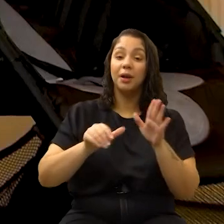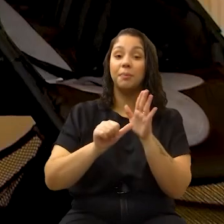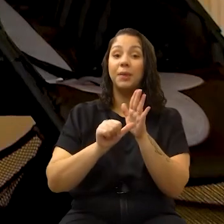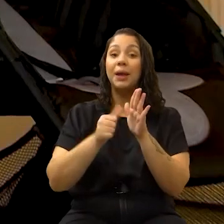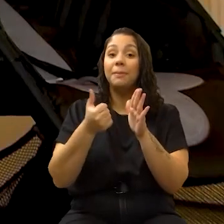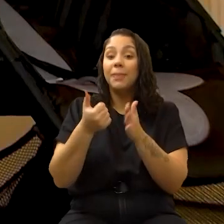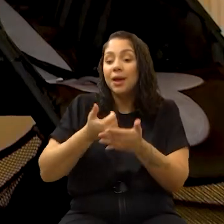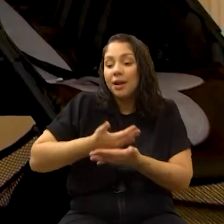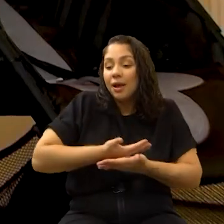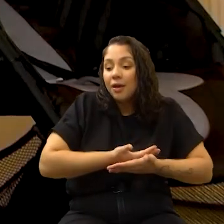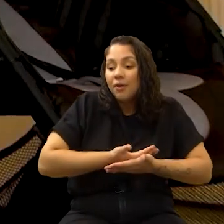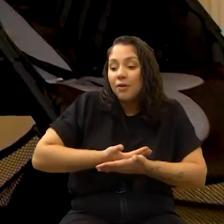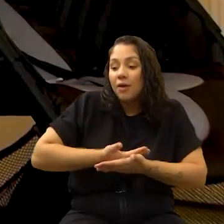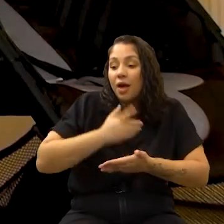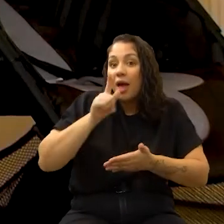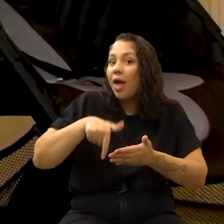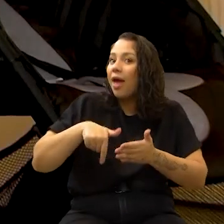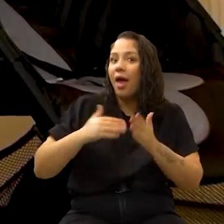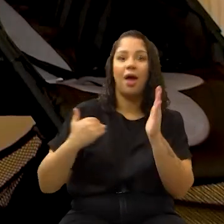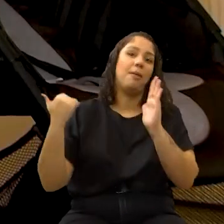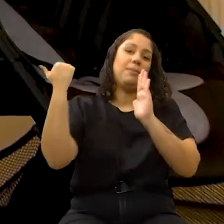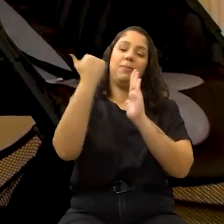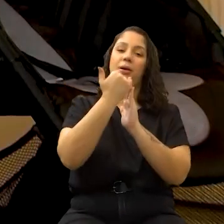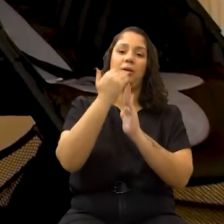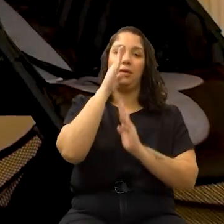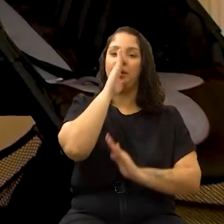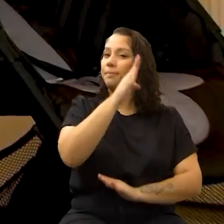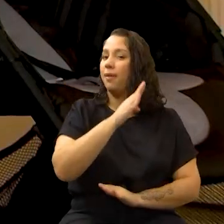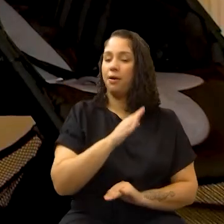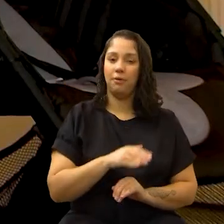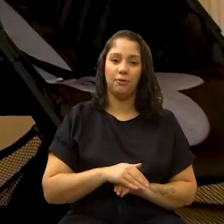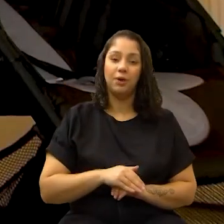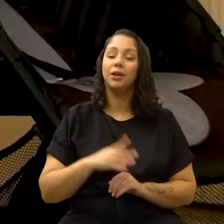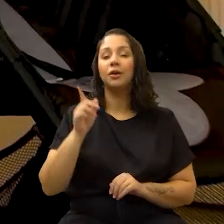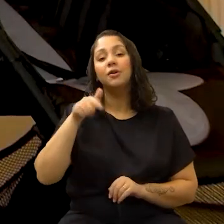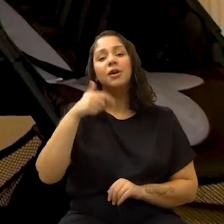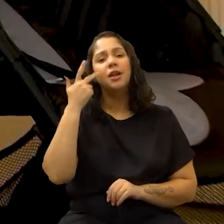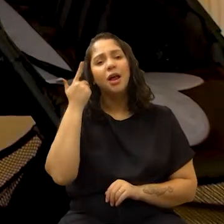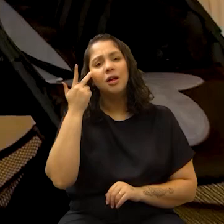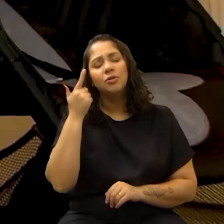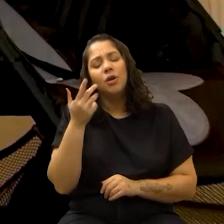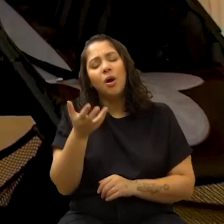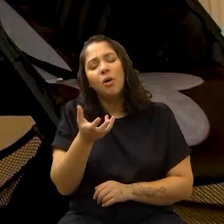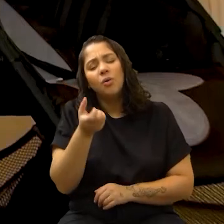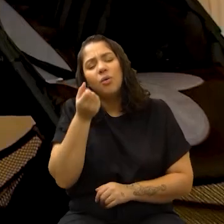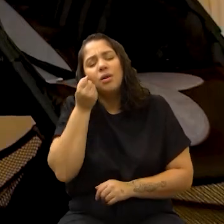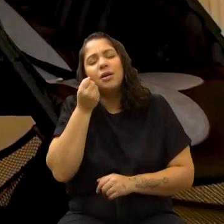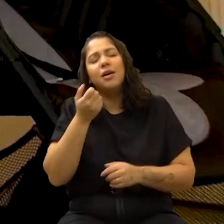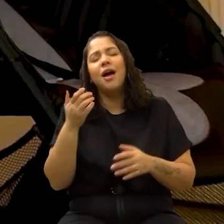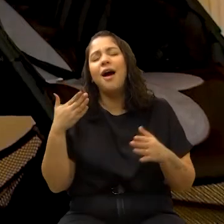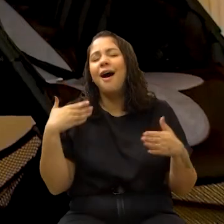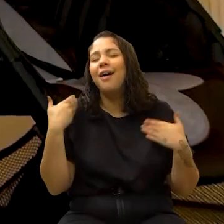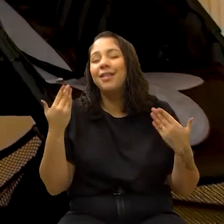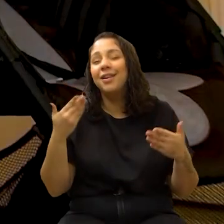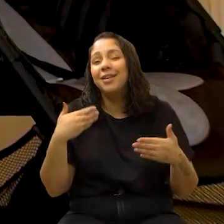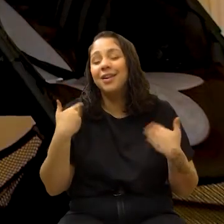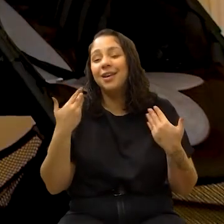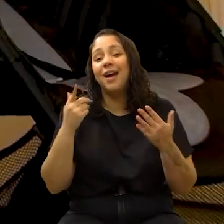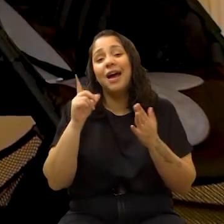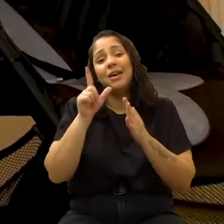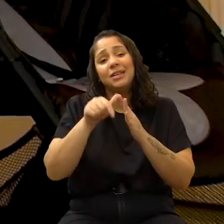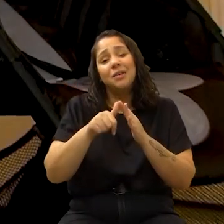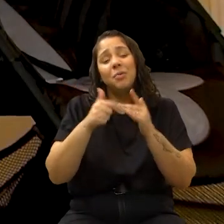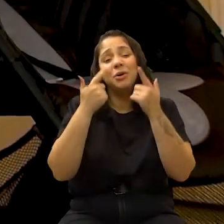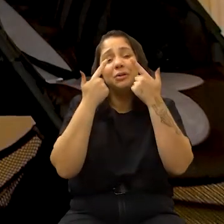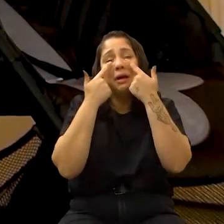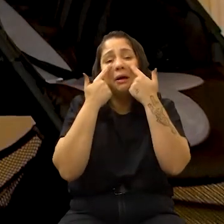dessas crianças, dessa primeira infância, acima da nossa. Então é natural que a gente acolha com tanta alegria